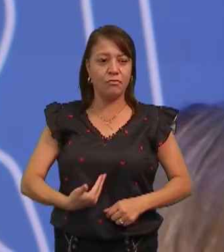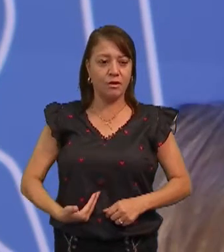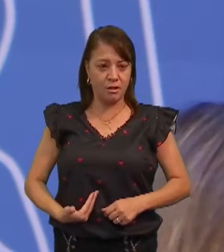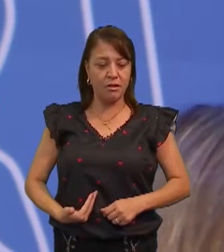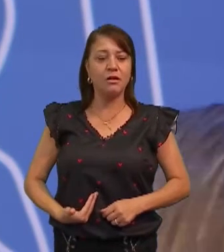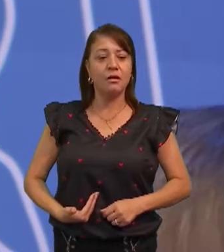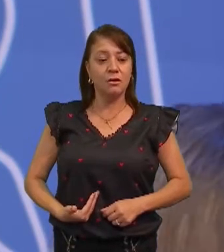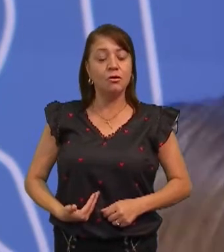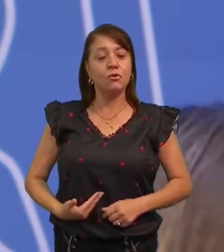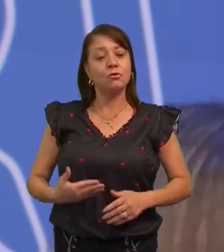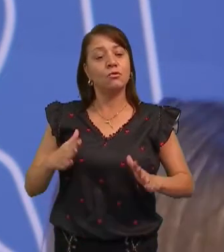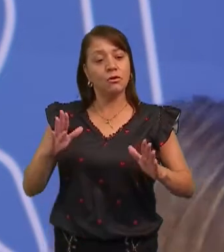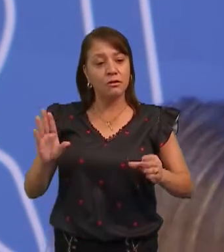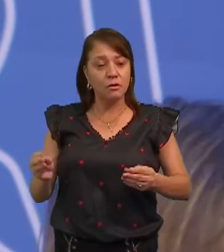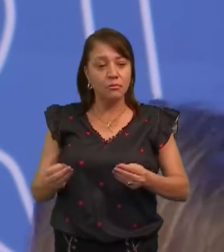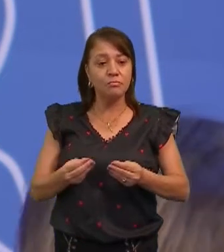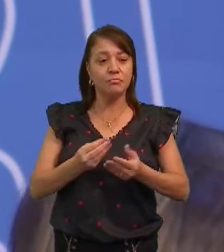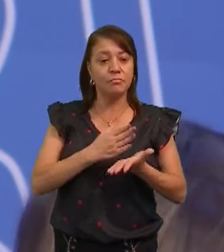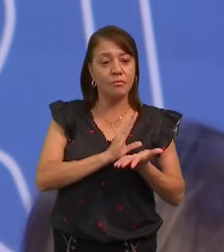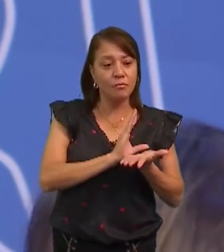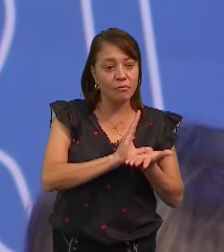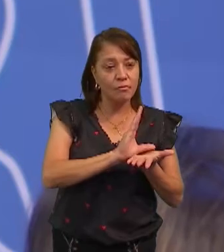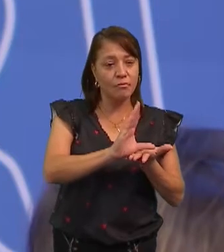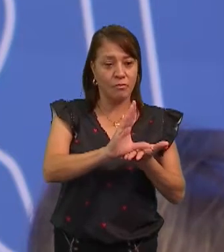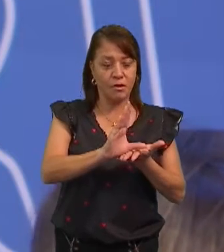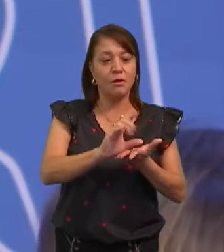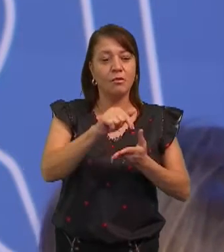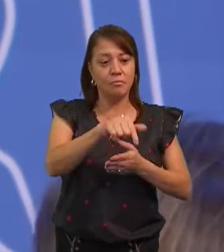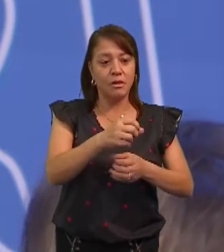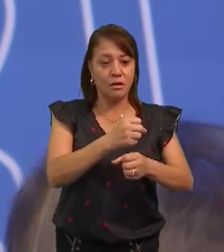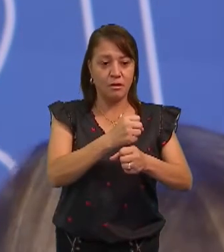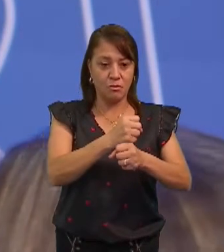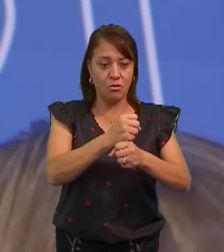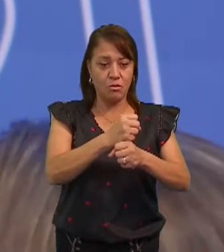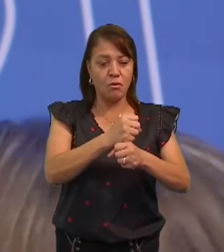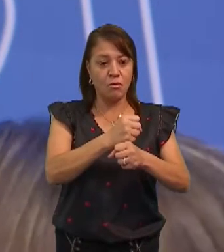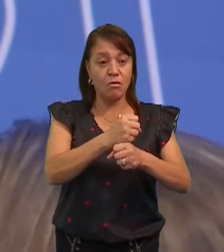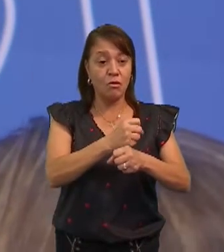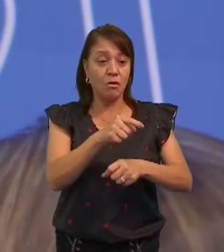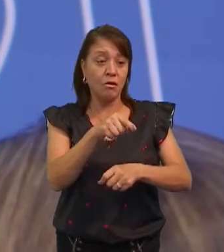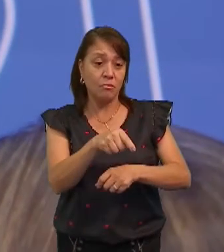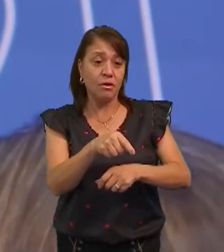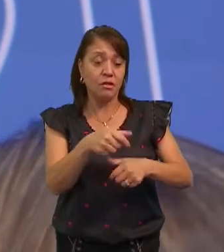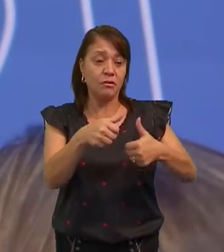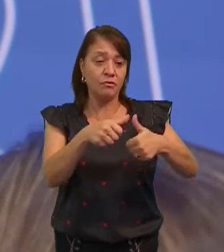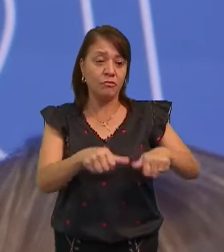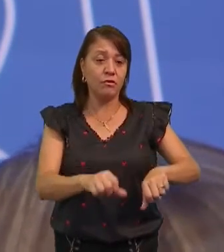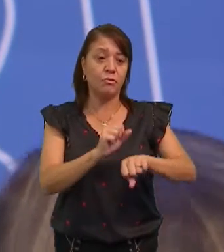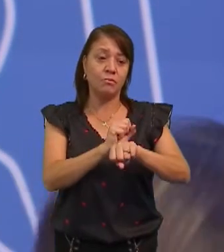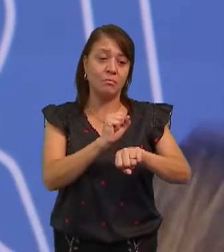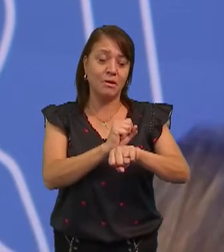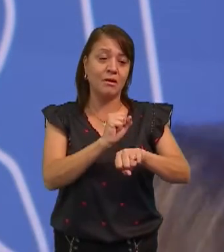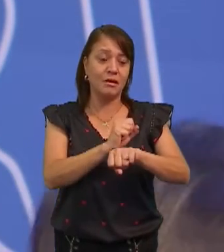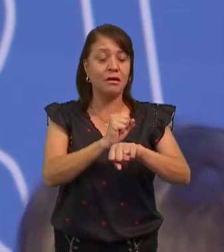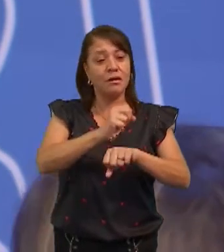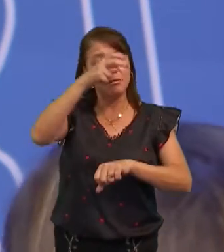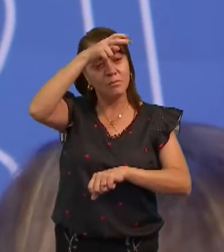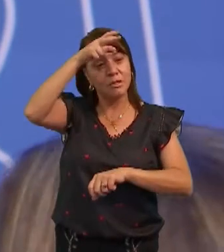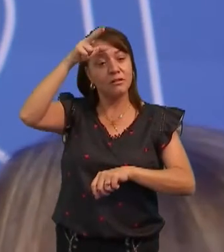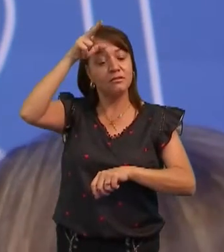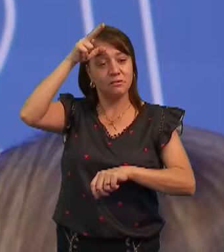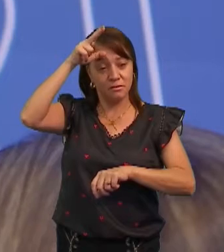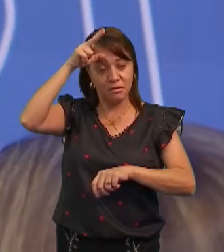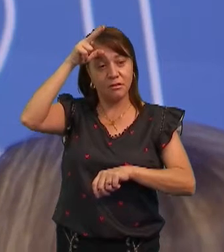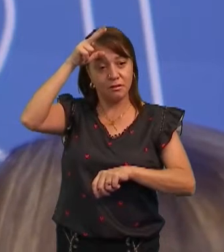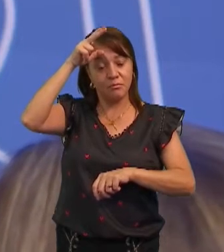estado não iria investir em novos UBS então ficamos ali com aquelas obras paradas terrenos da prefeitura né que era um convênio entre município e prefeitura